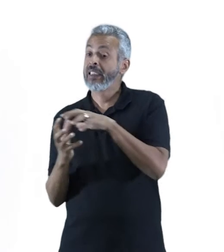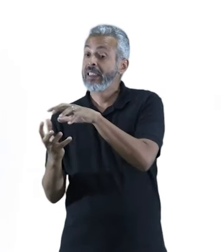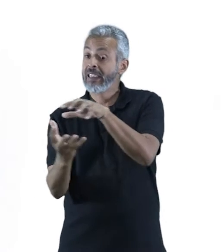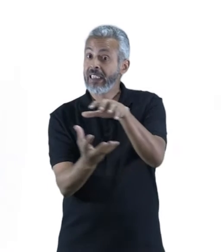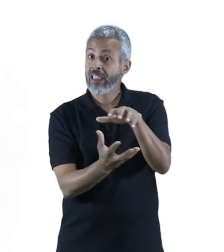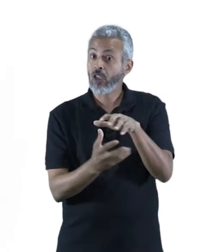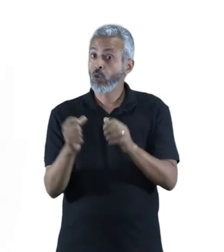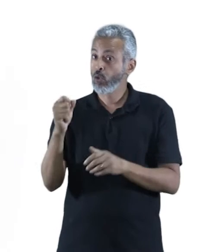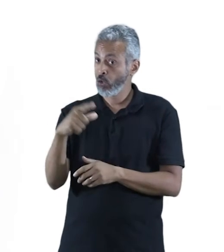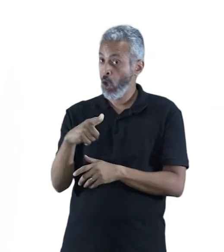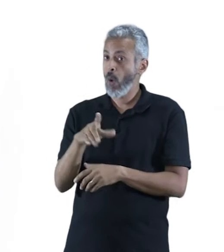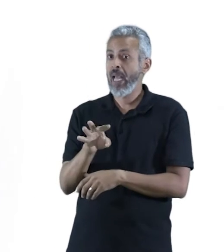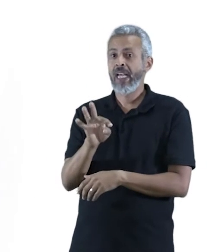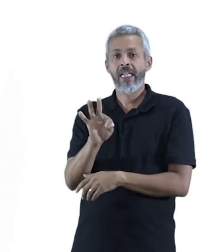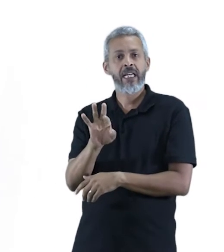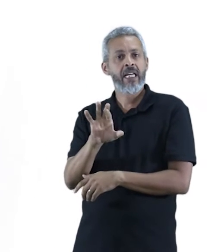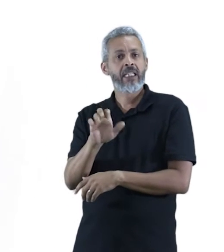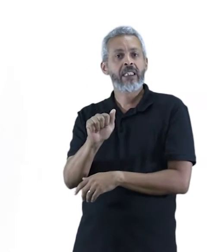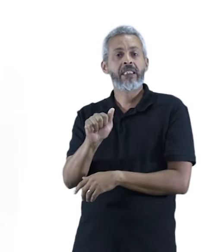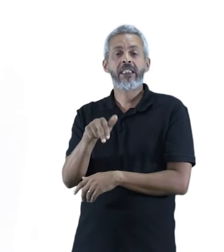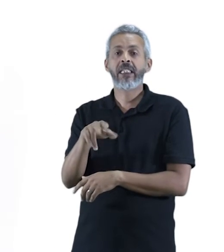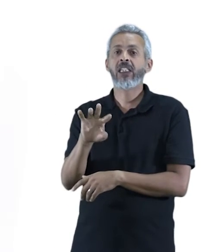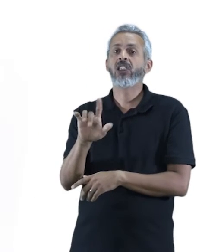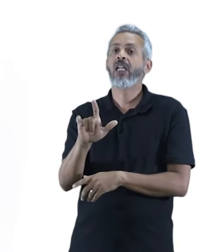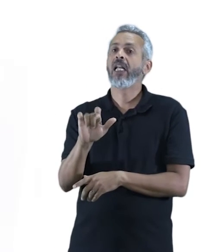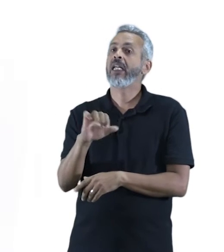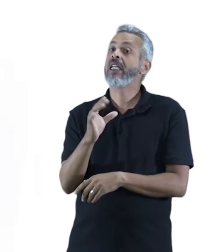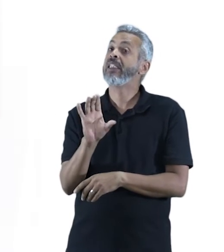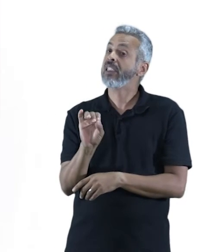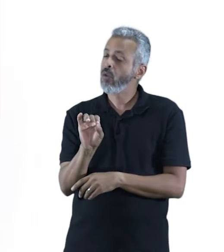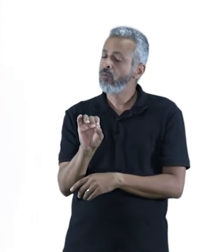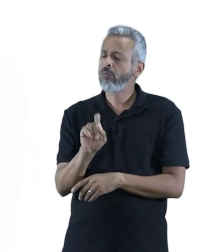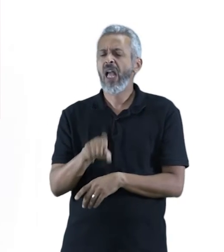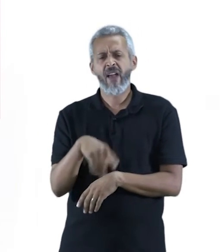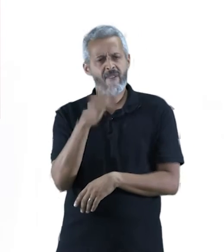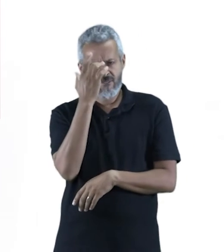uma translação. Viram como é fácil?